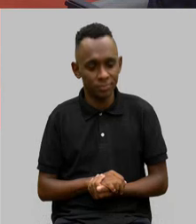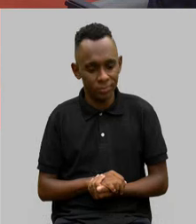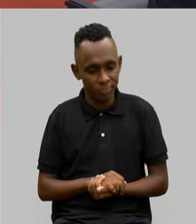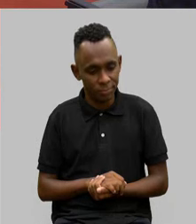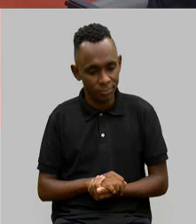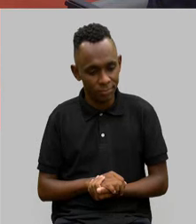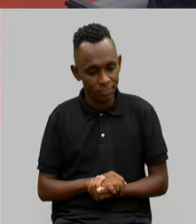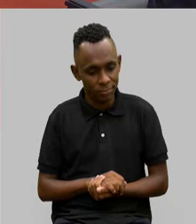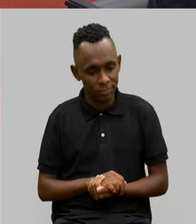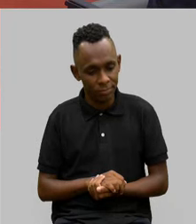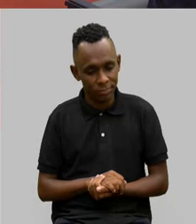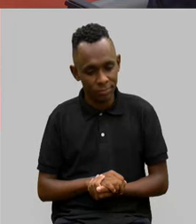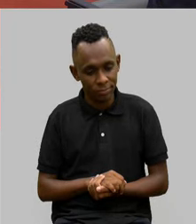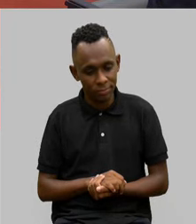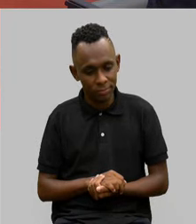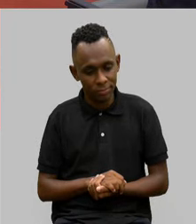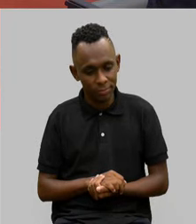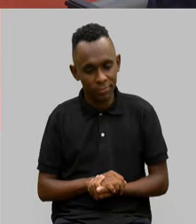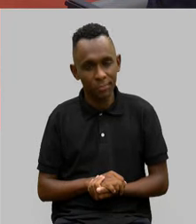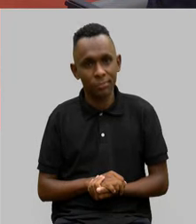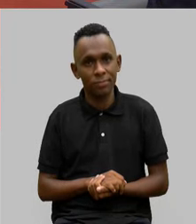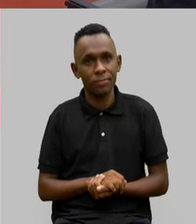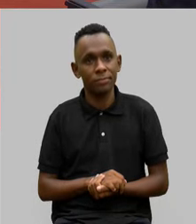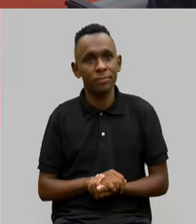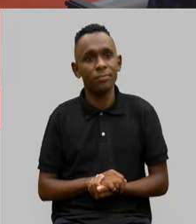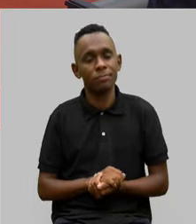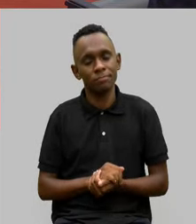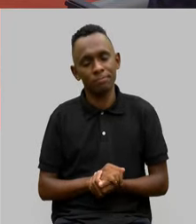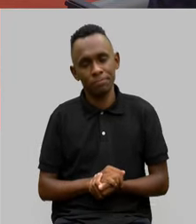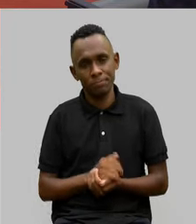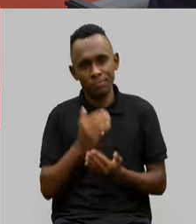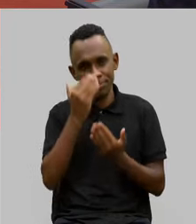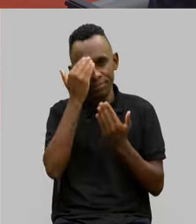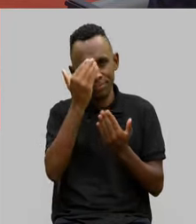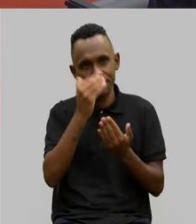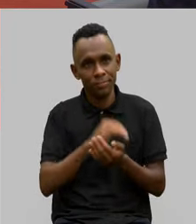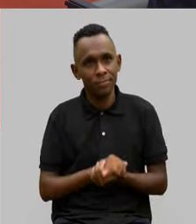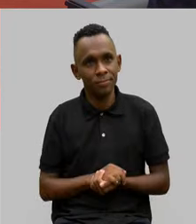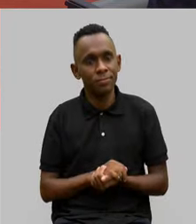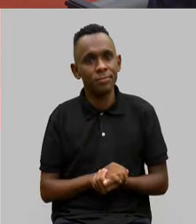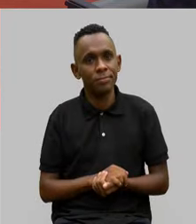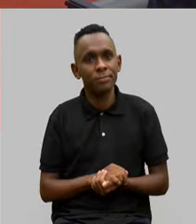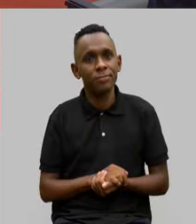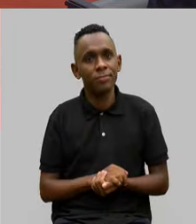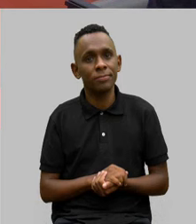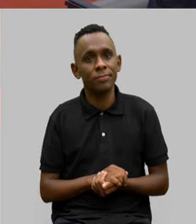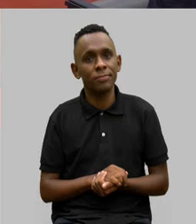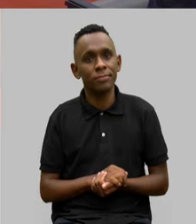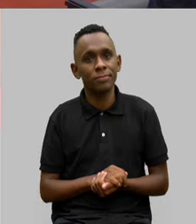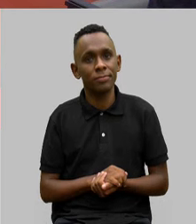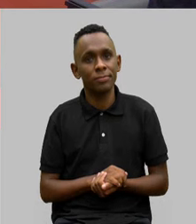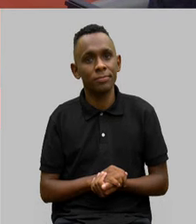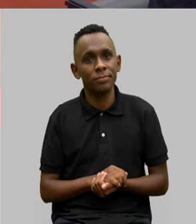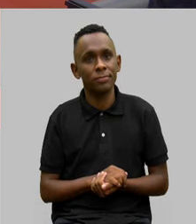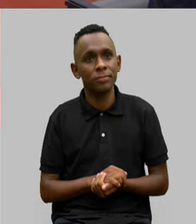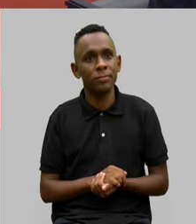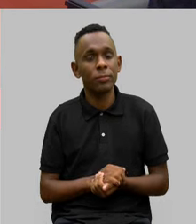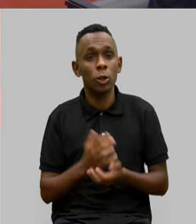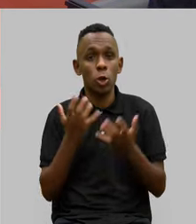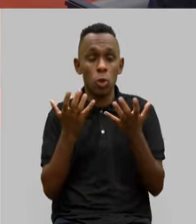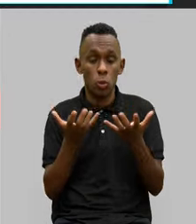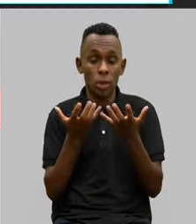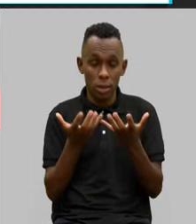né para ficar mais perto ótimo muito obrigado ah certo obrigado eu queria então